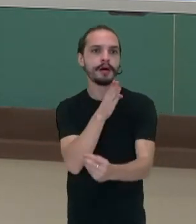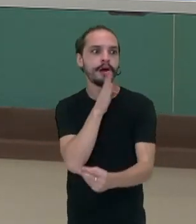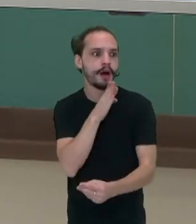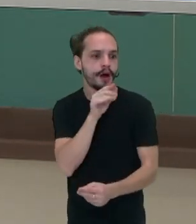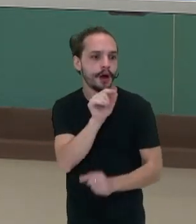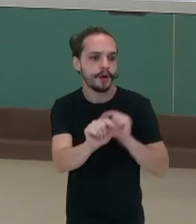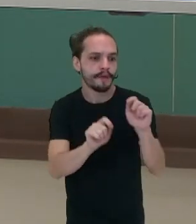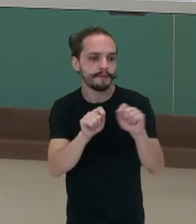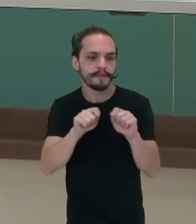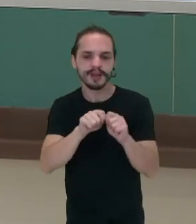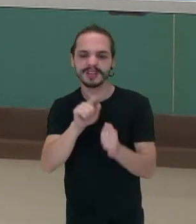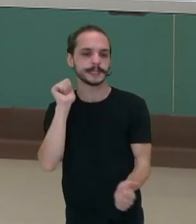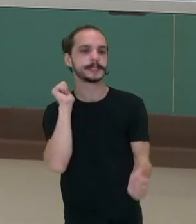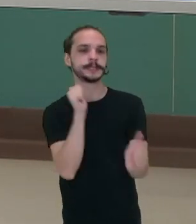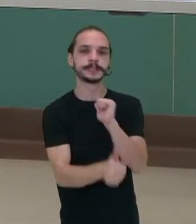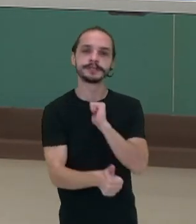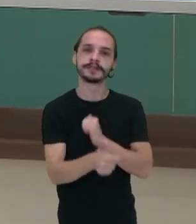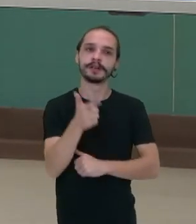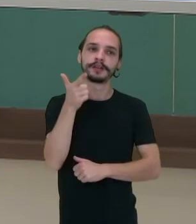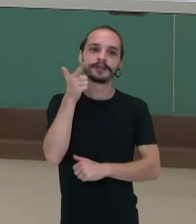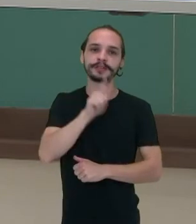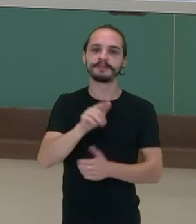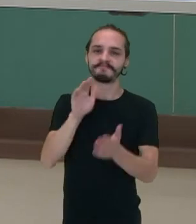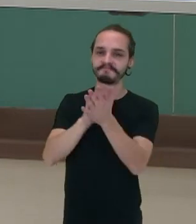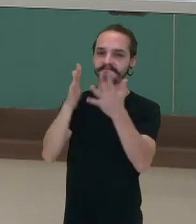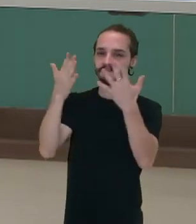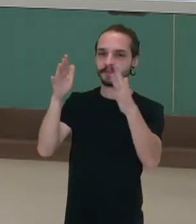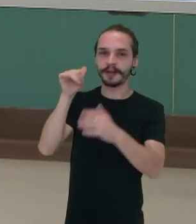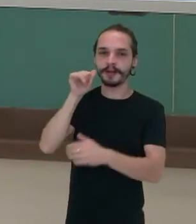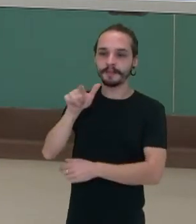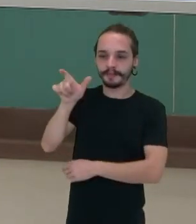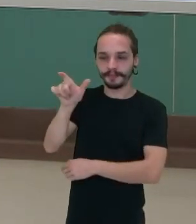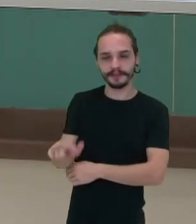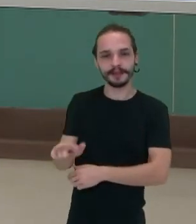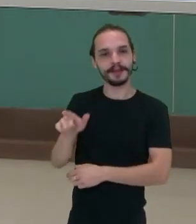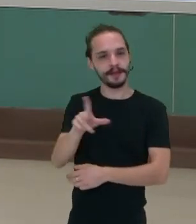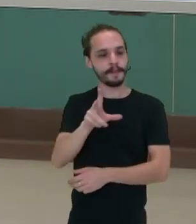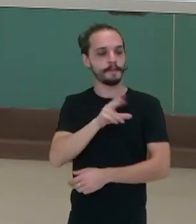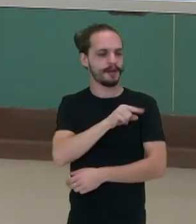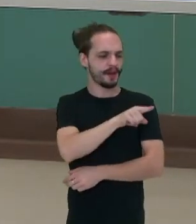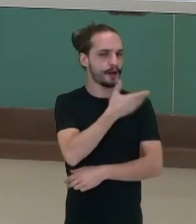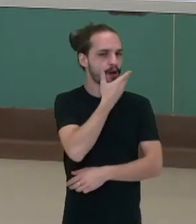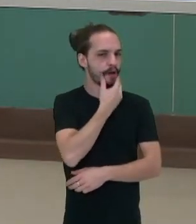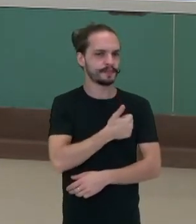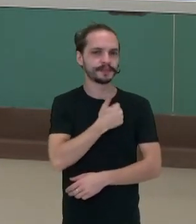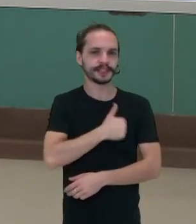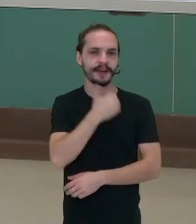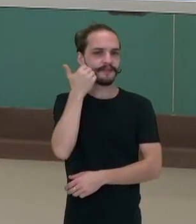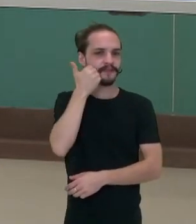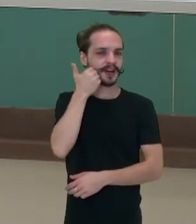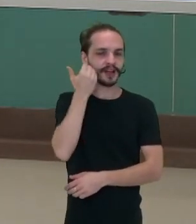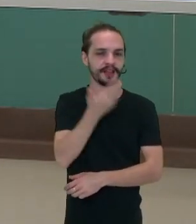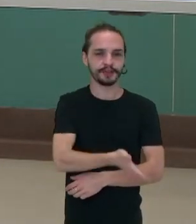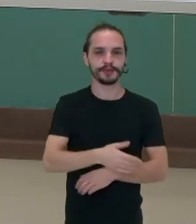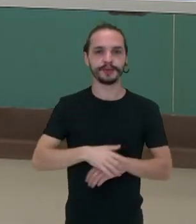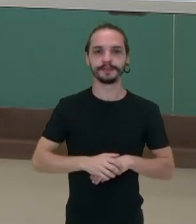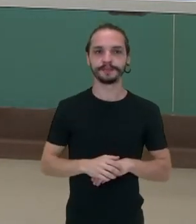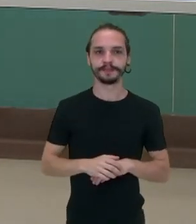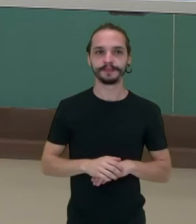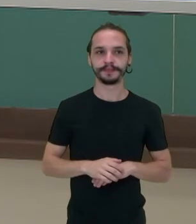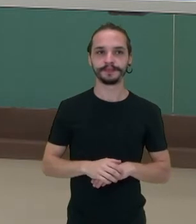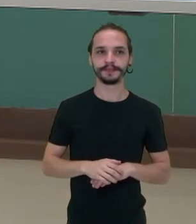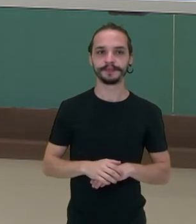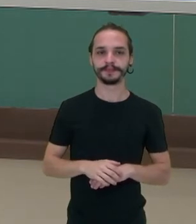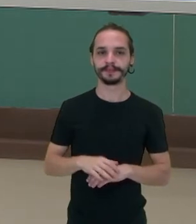ela e ela estava vingada. Ainda bem, palmas para ela, porque ela merece a vingança, porque ele é um safado sem vergonha, certo? E nós temos o Diego Velázquez.